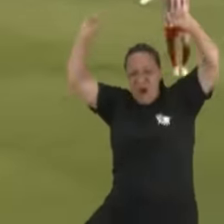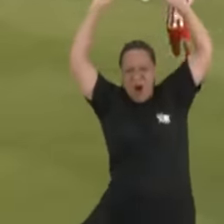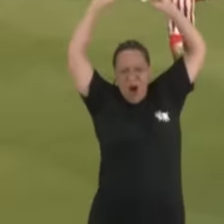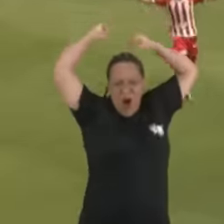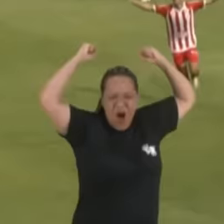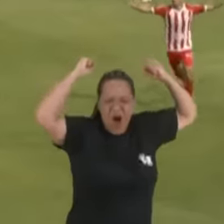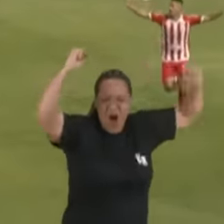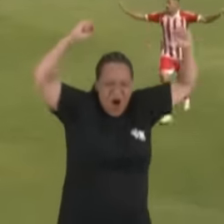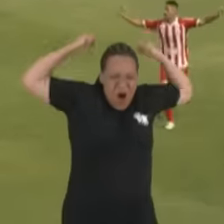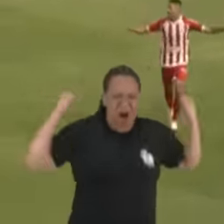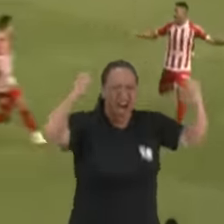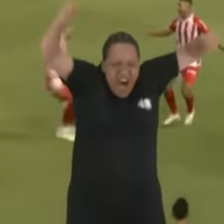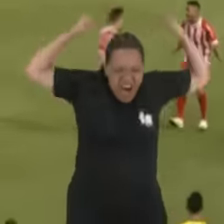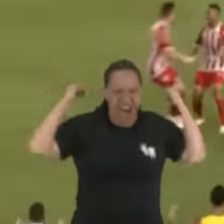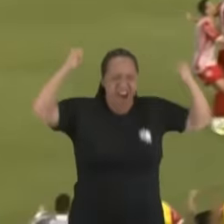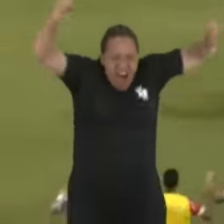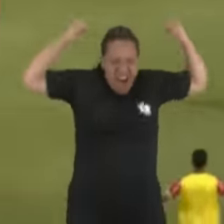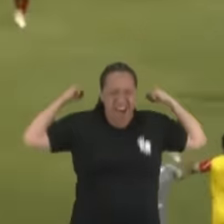gol!